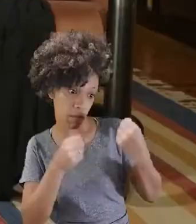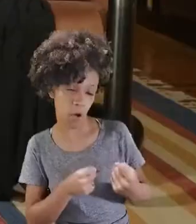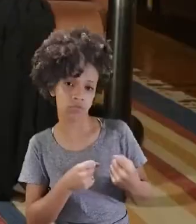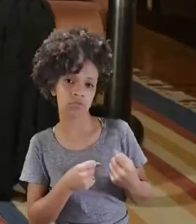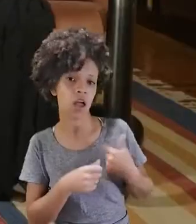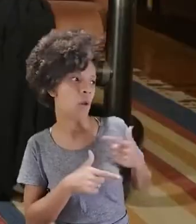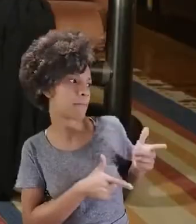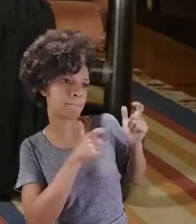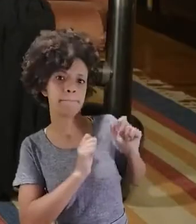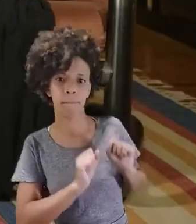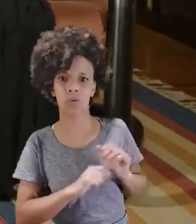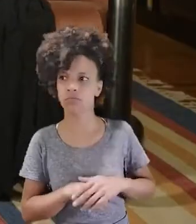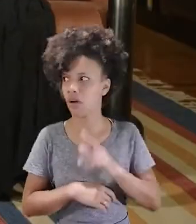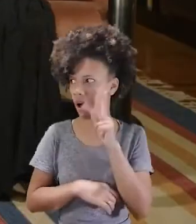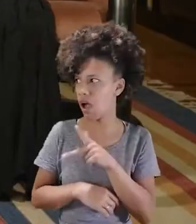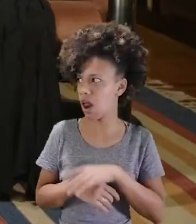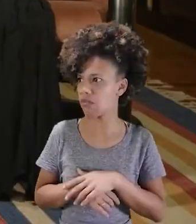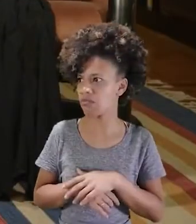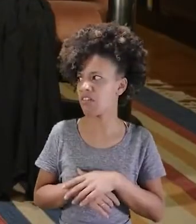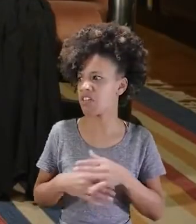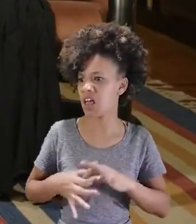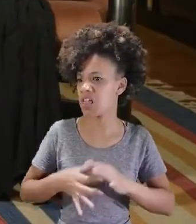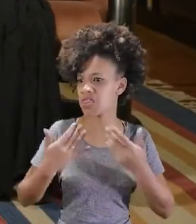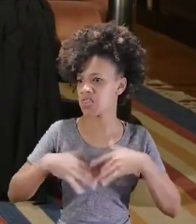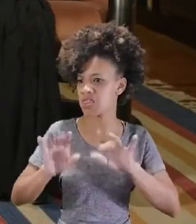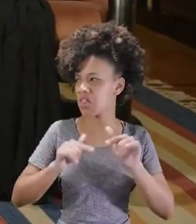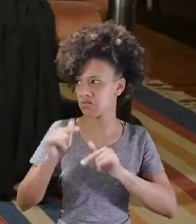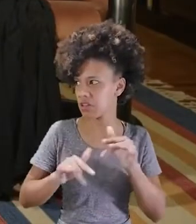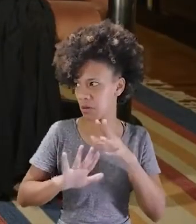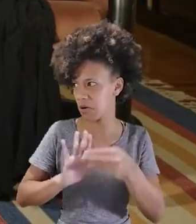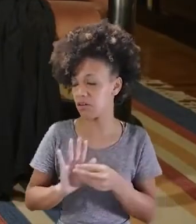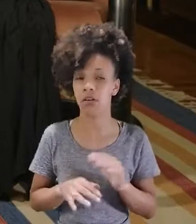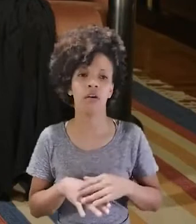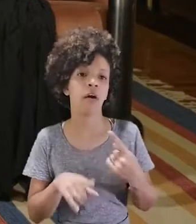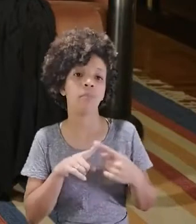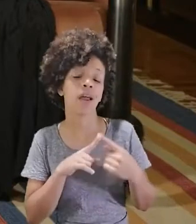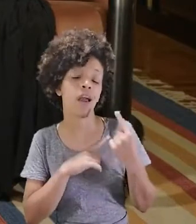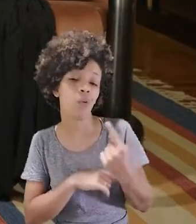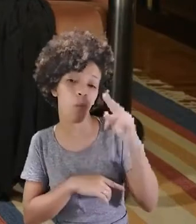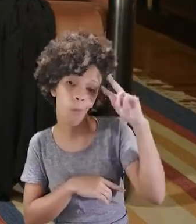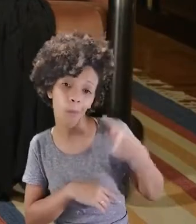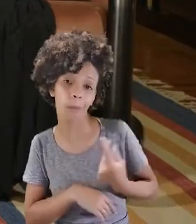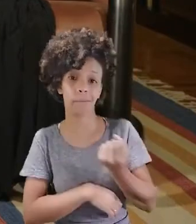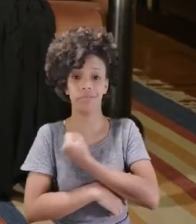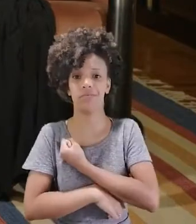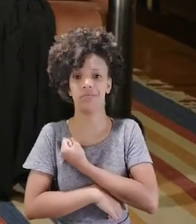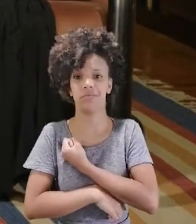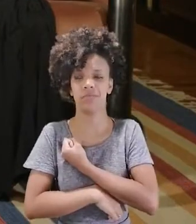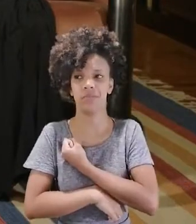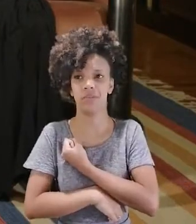tem que matar que eles vão te dar tudo serviço completo não é um homicídio Você tem uma